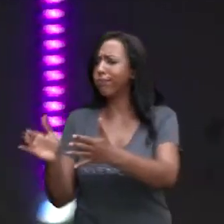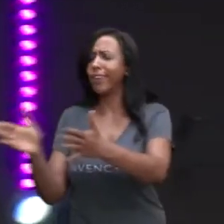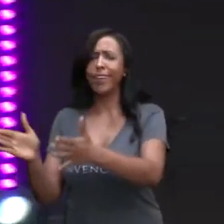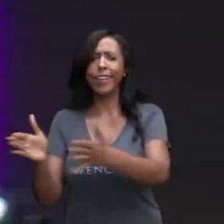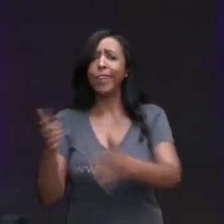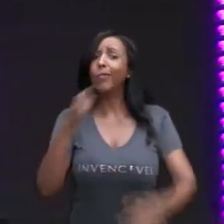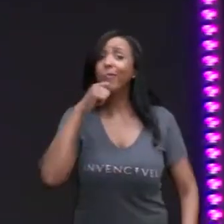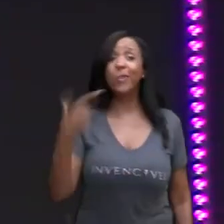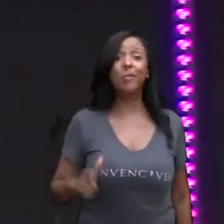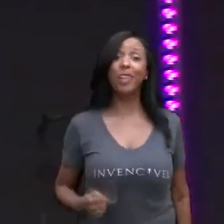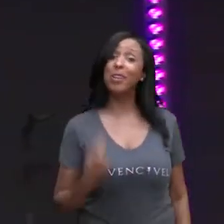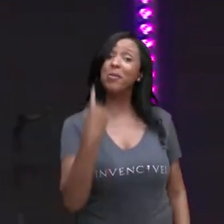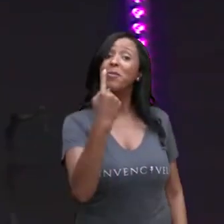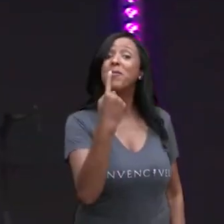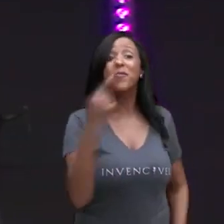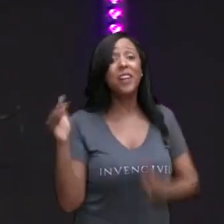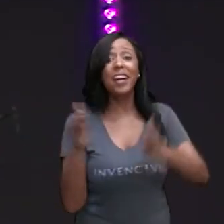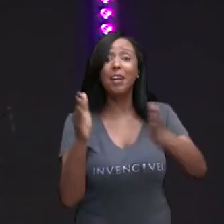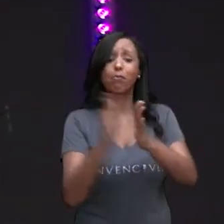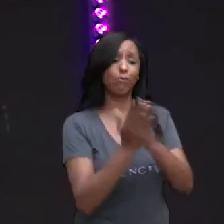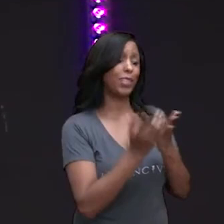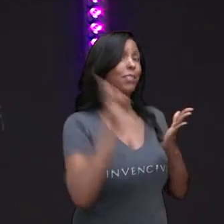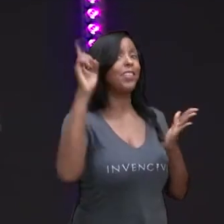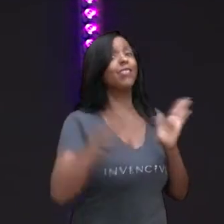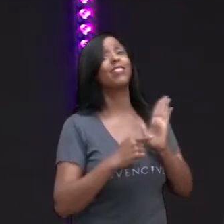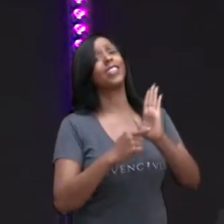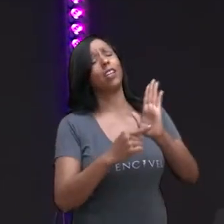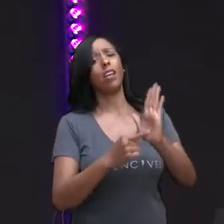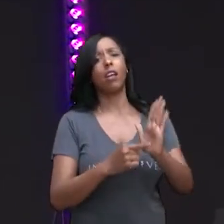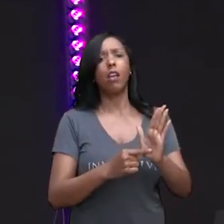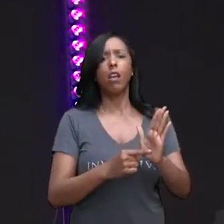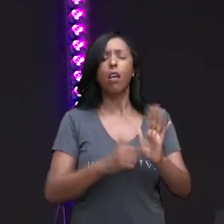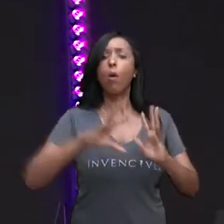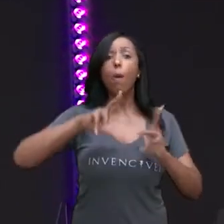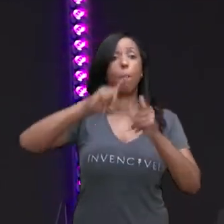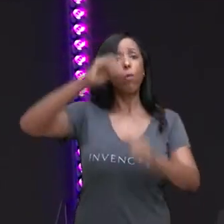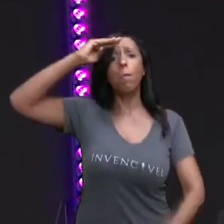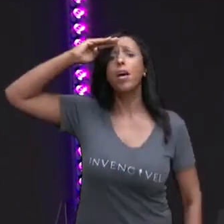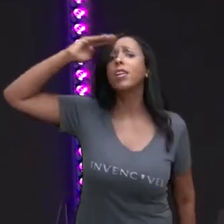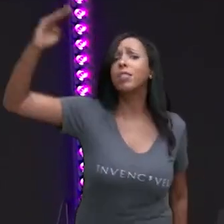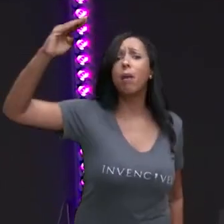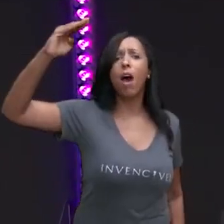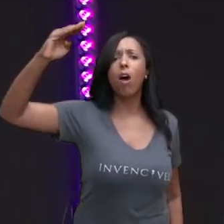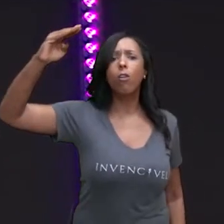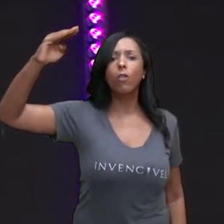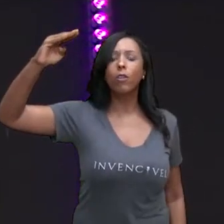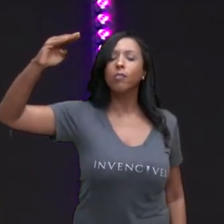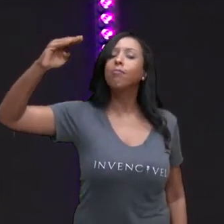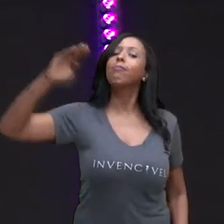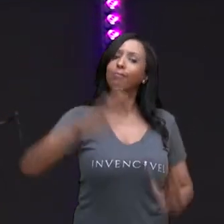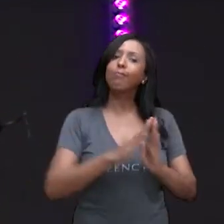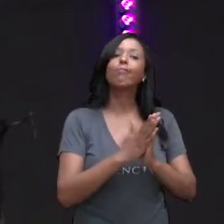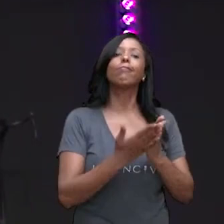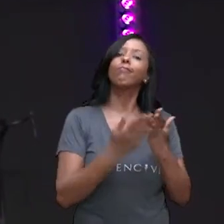incrível. Os livros mais campeões de venda do mundo não chegam nem aos pés da